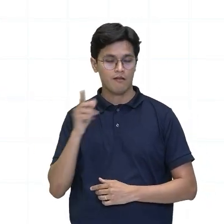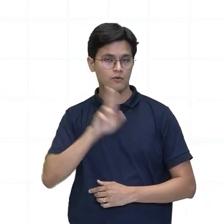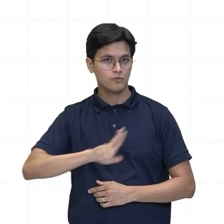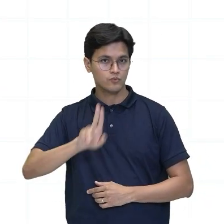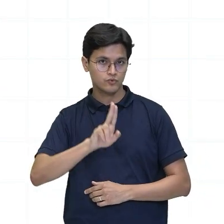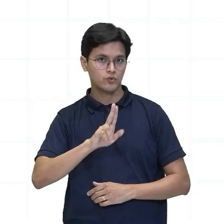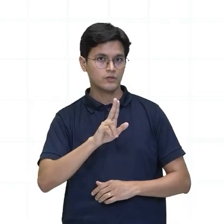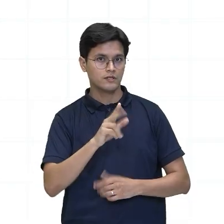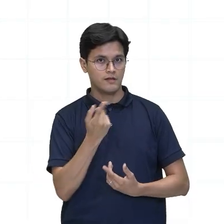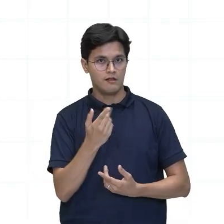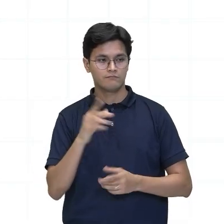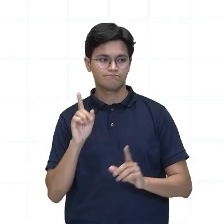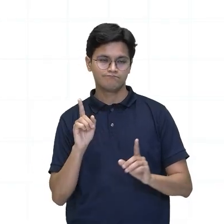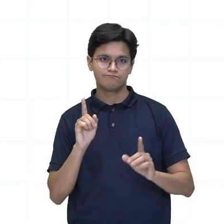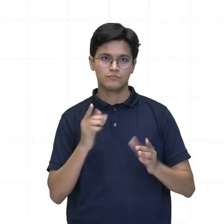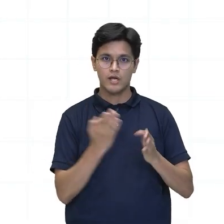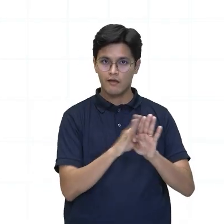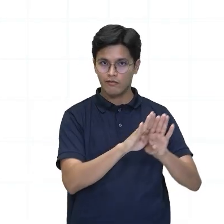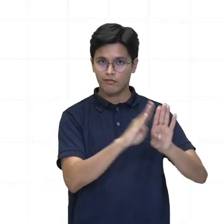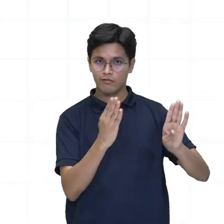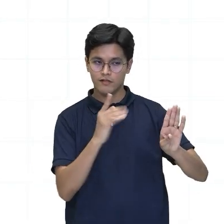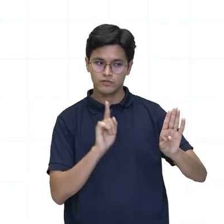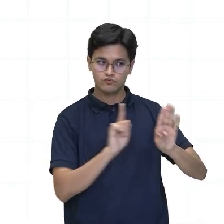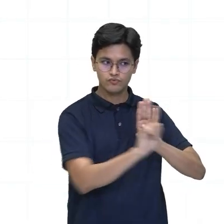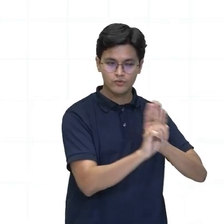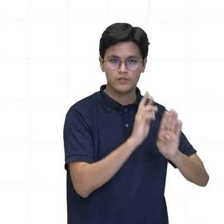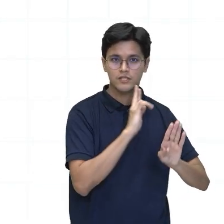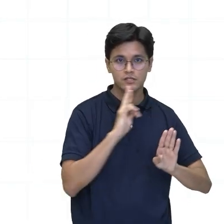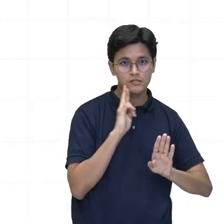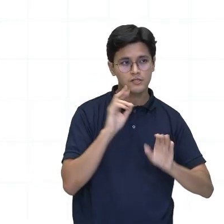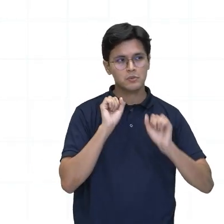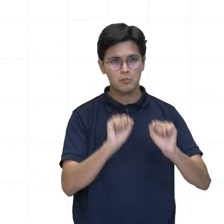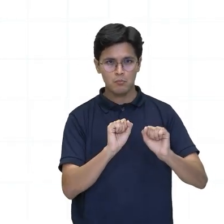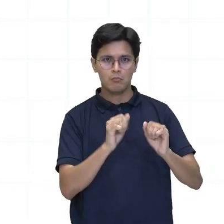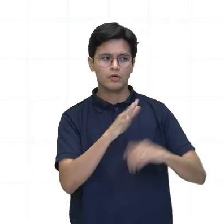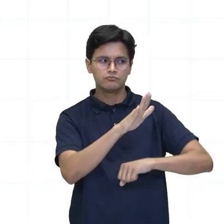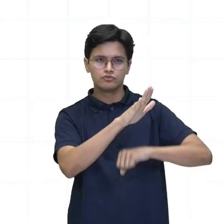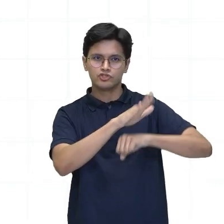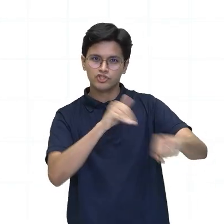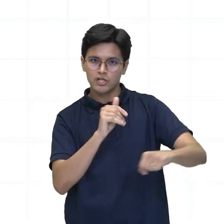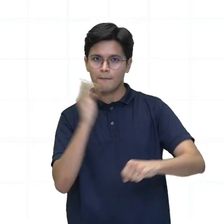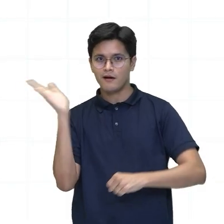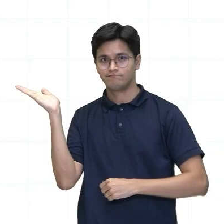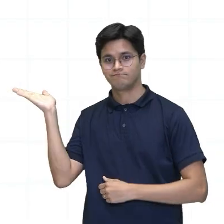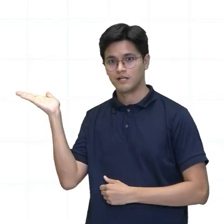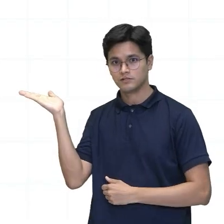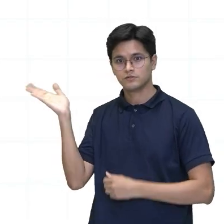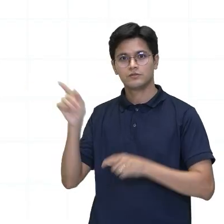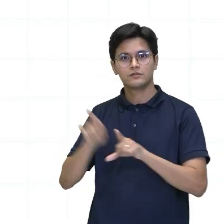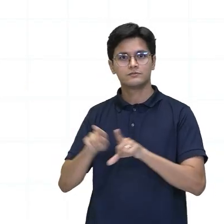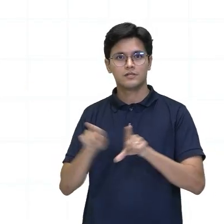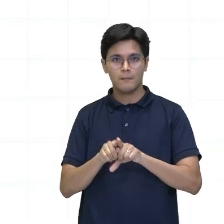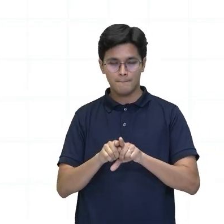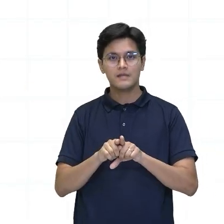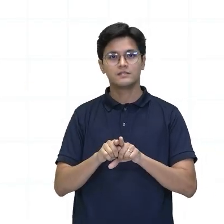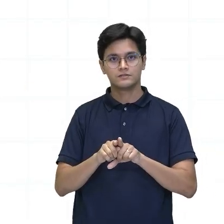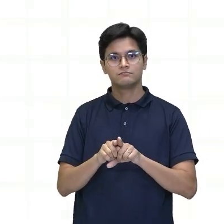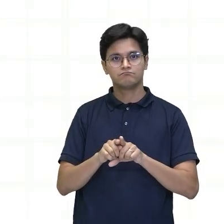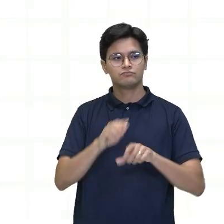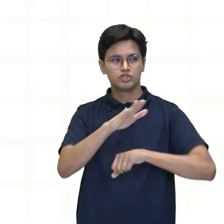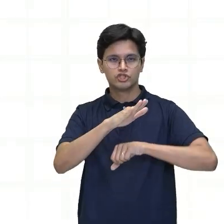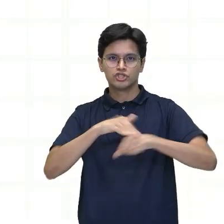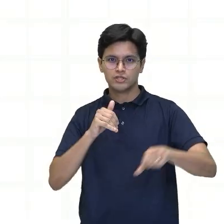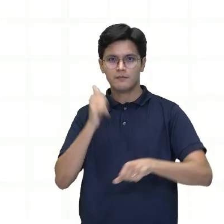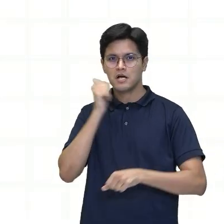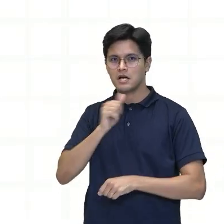num restaurante, ela poderia chamar waiter, que é o garçom, ou waitress, que é a garçonete. Então, waitress, come